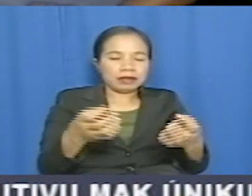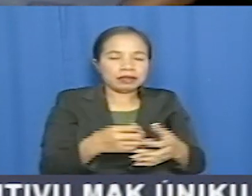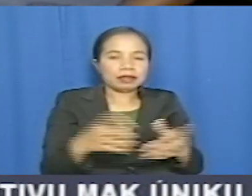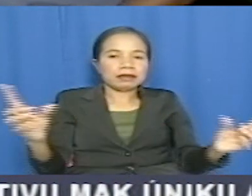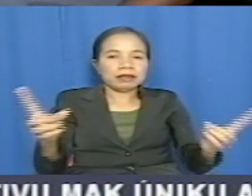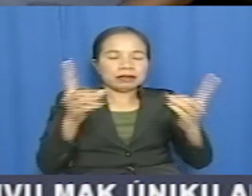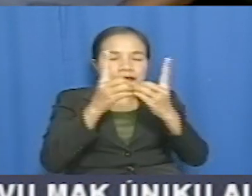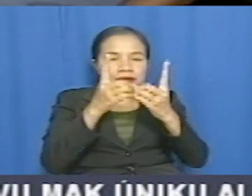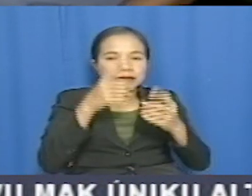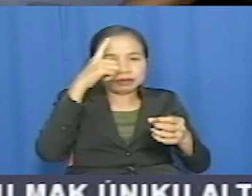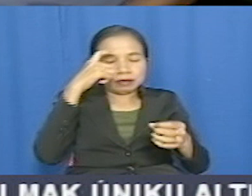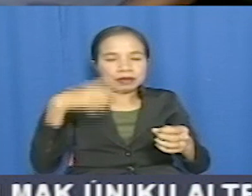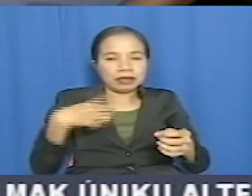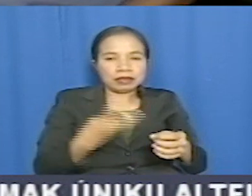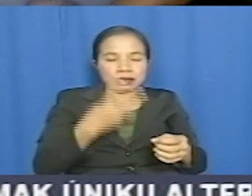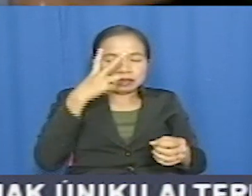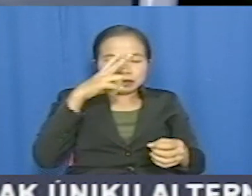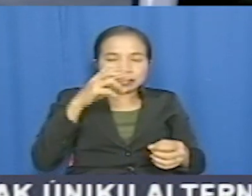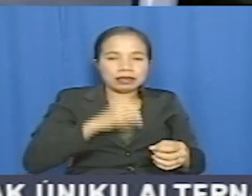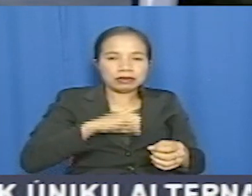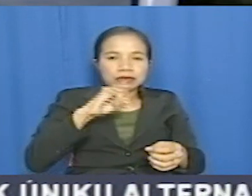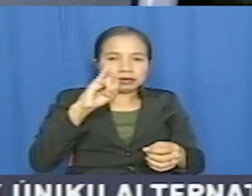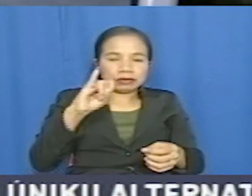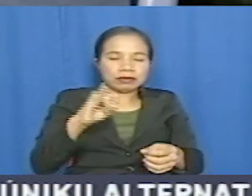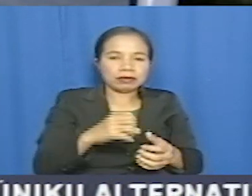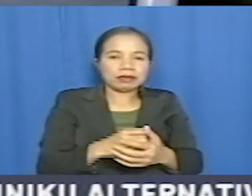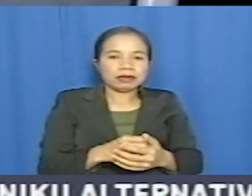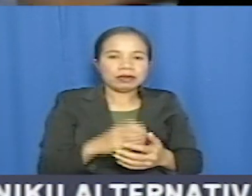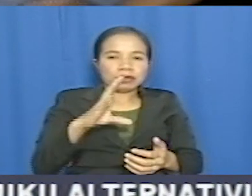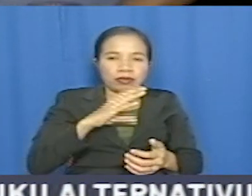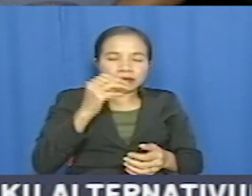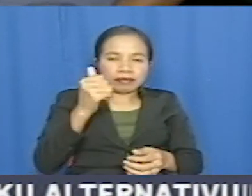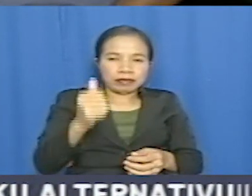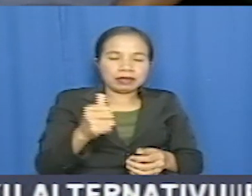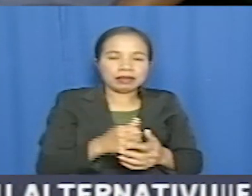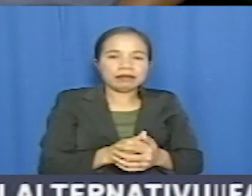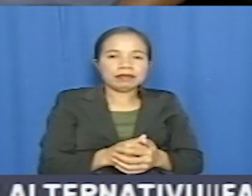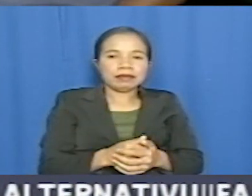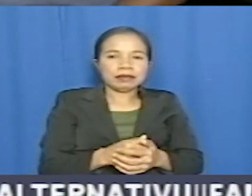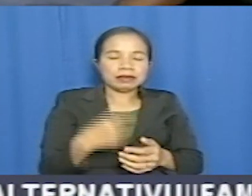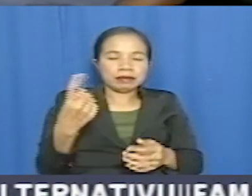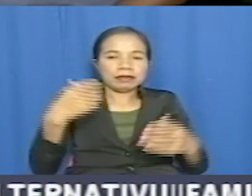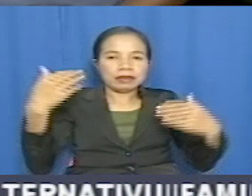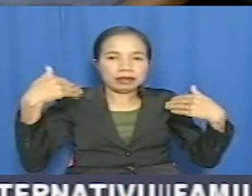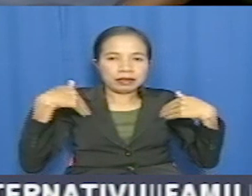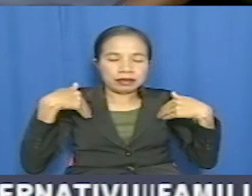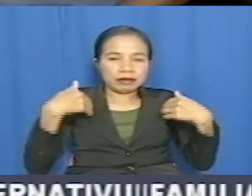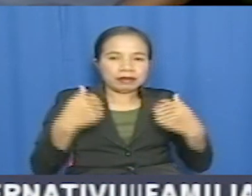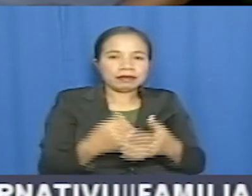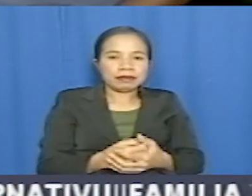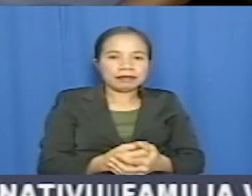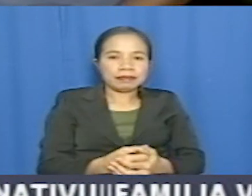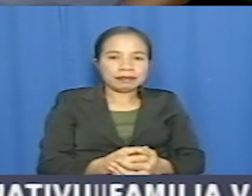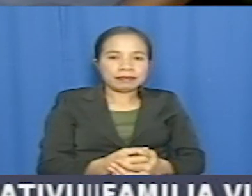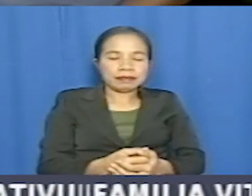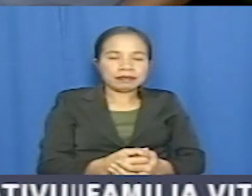okos tamba ne ma kita hare iha suai iha kovalima nini area nene mina sempre mos iha ne bena be lilu iha fatin balong iha